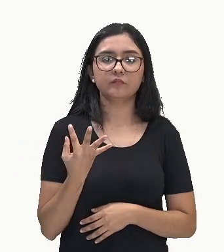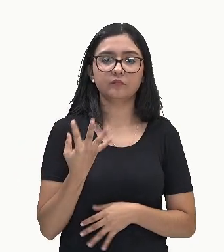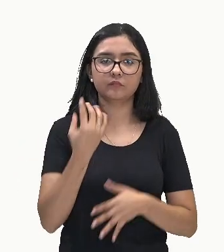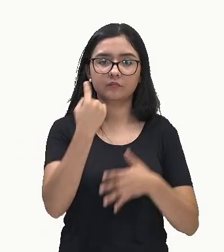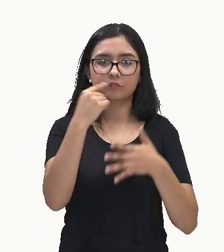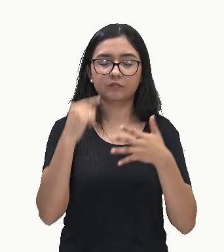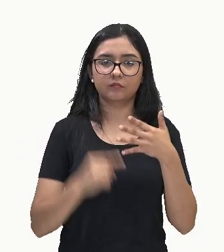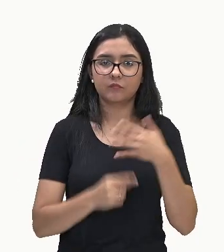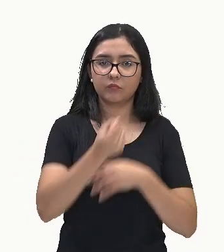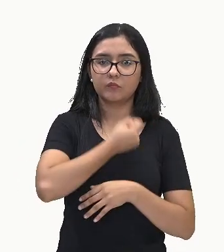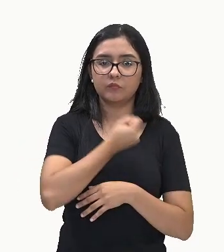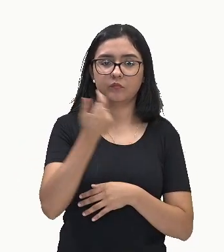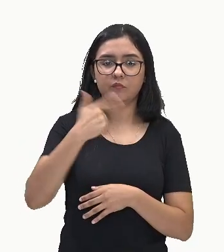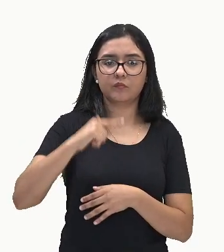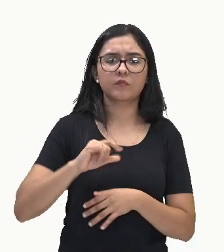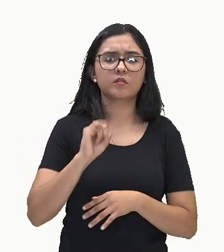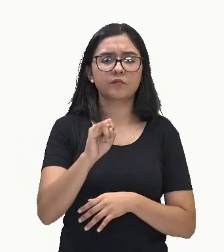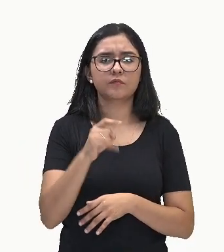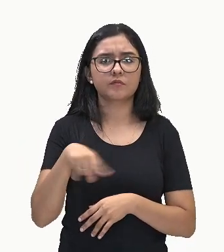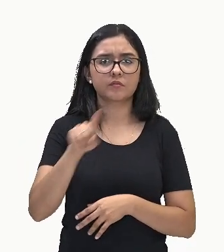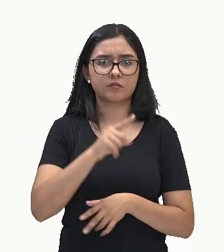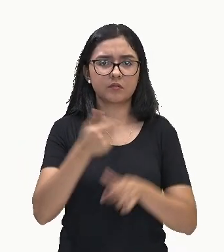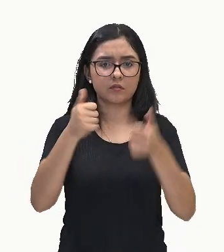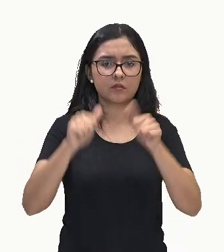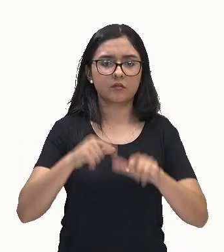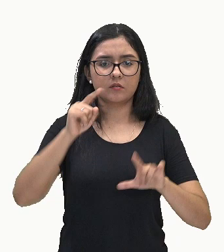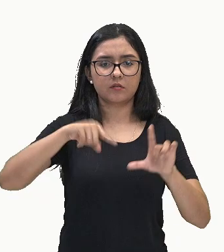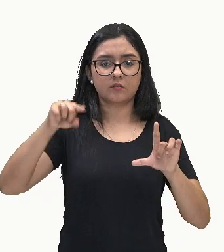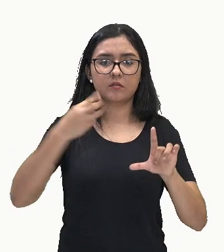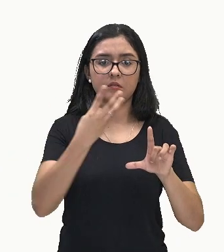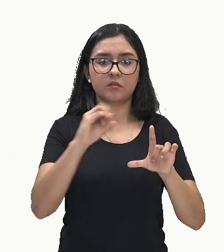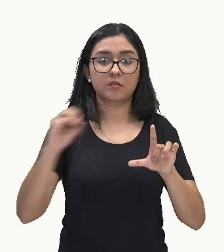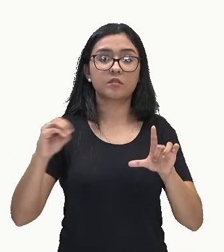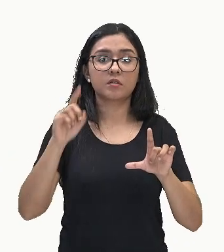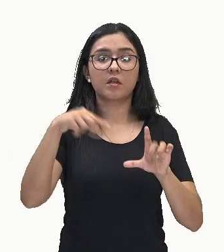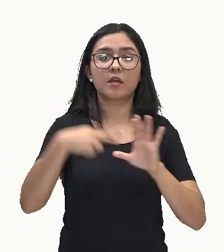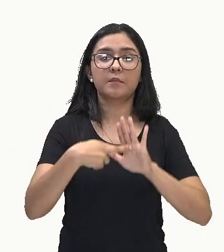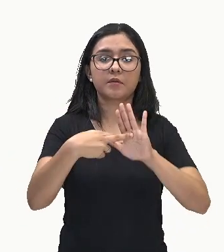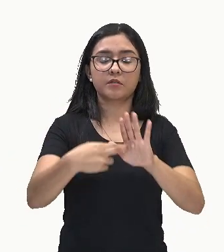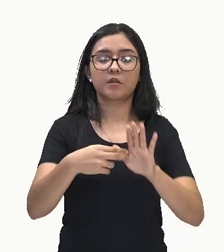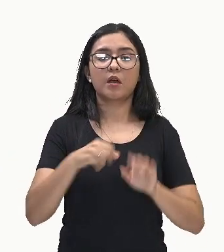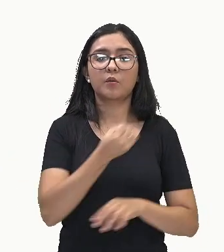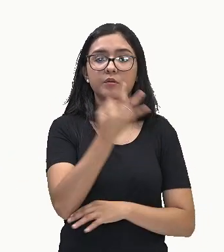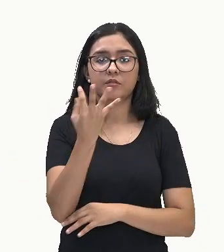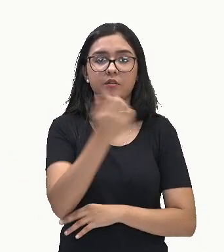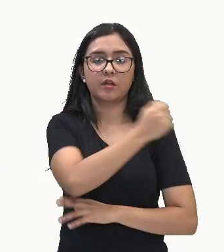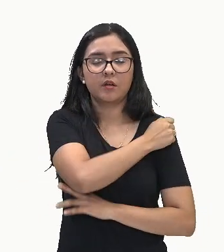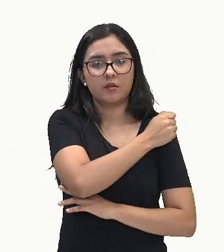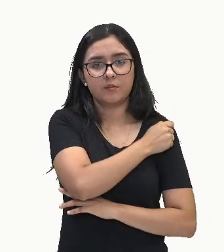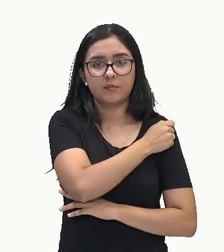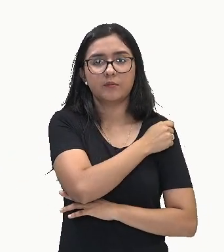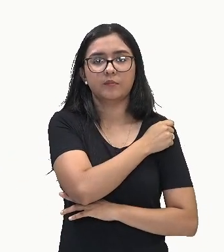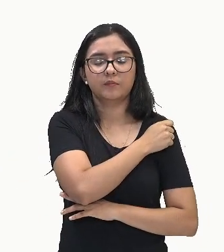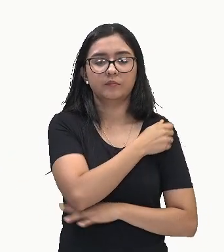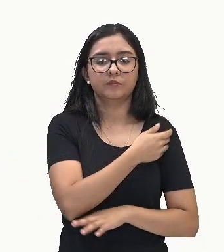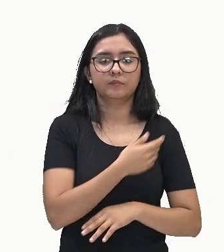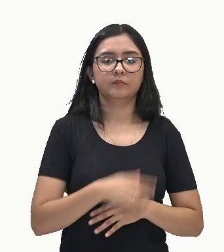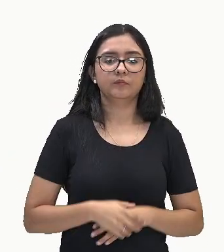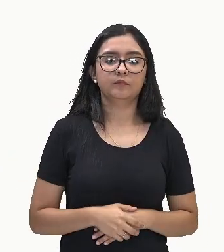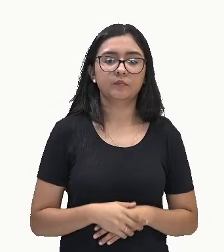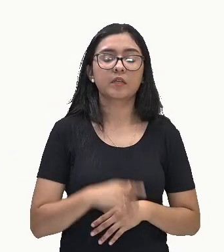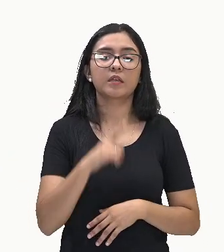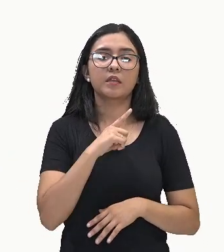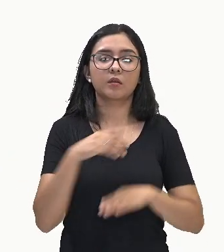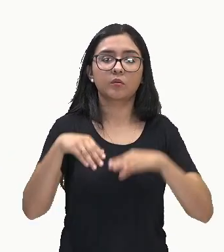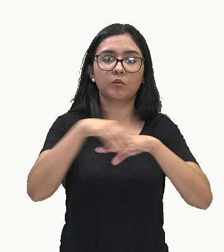se repete se nós olharmos o gráfico aqui ó 300 representa o quê a quantidade de alunos que